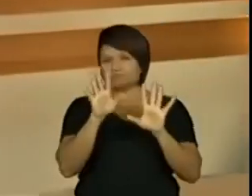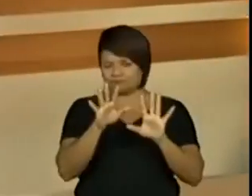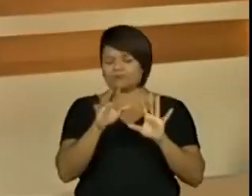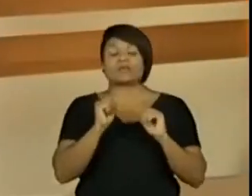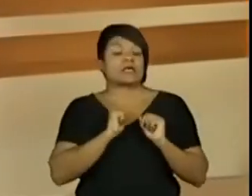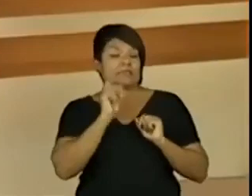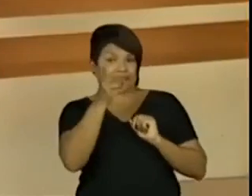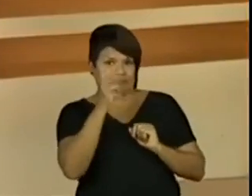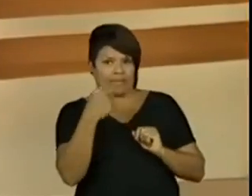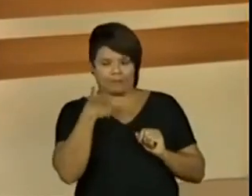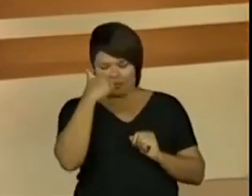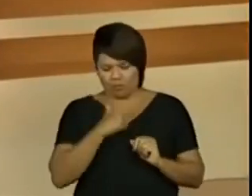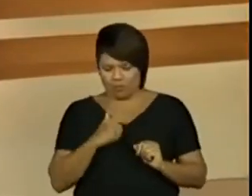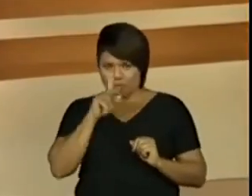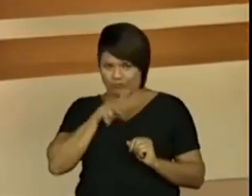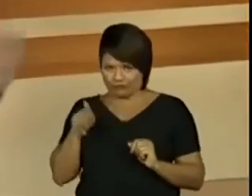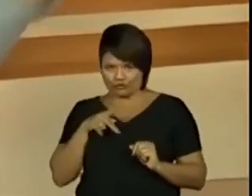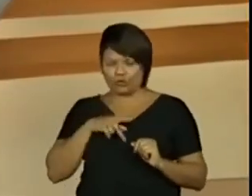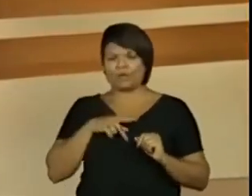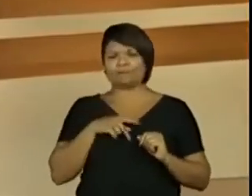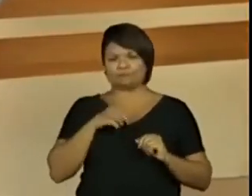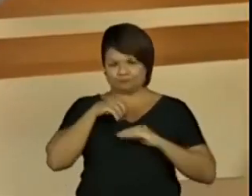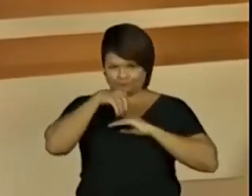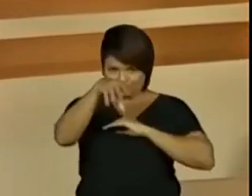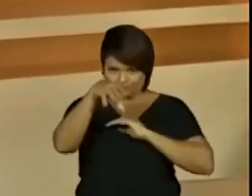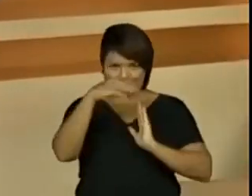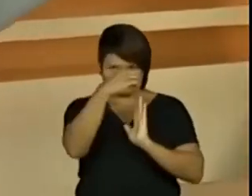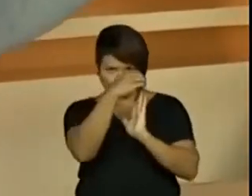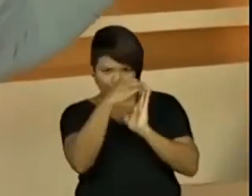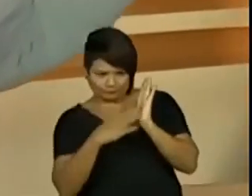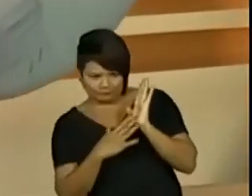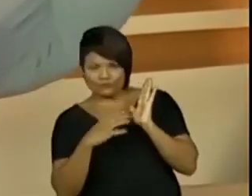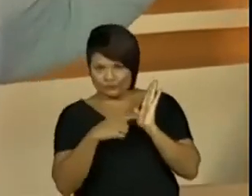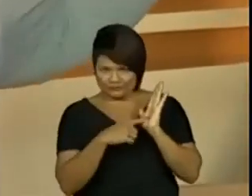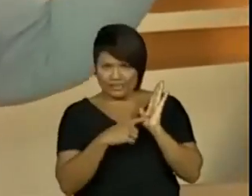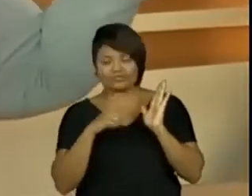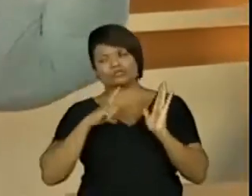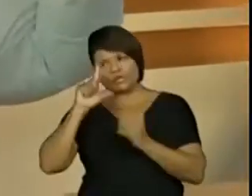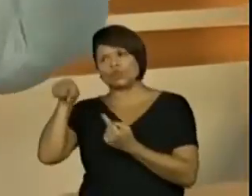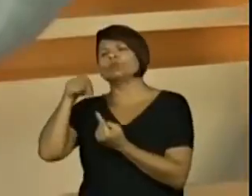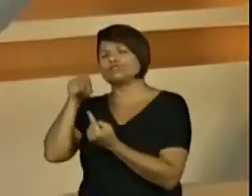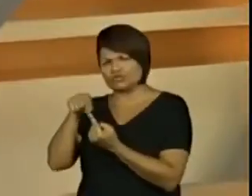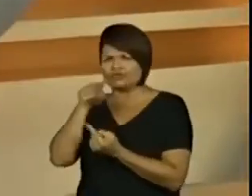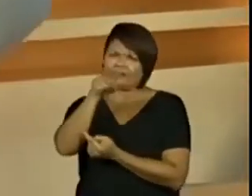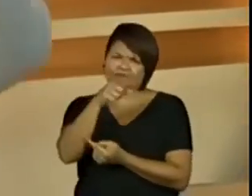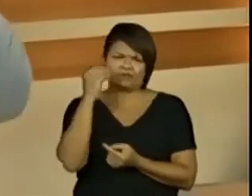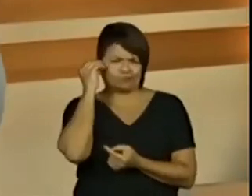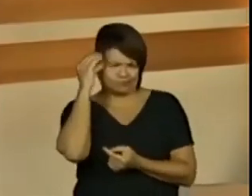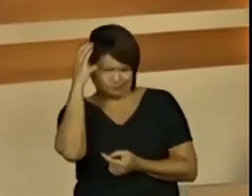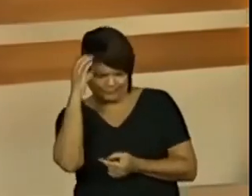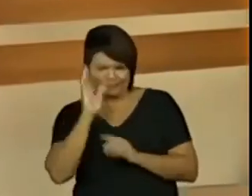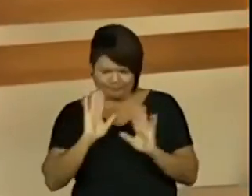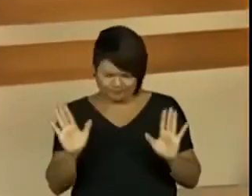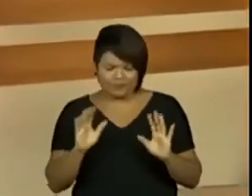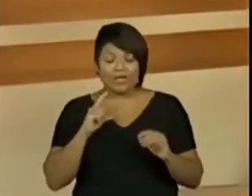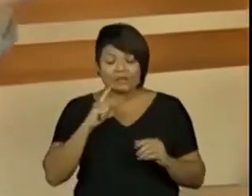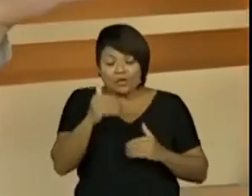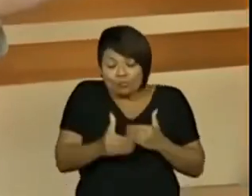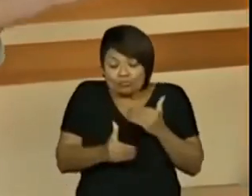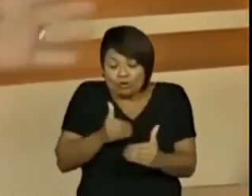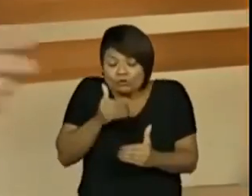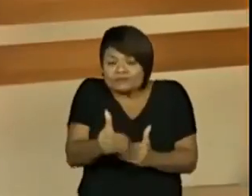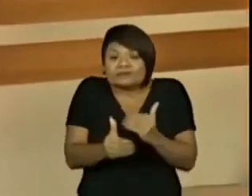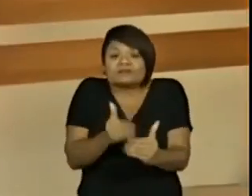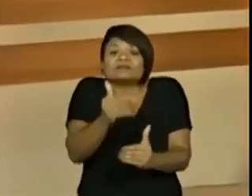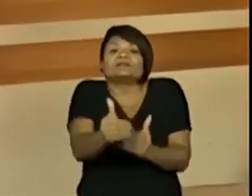nós professores, nós temos, além dos objetivos, alcançar algo, né, maior lá no final, o processo. O processo